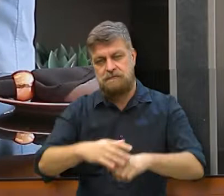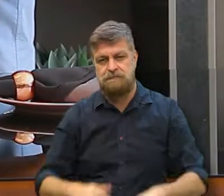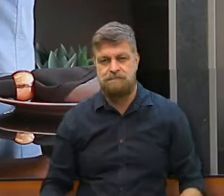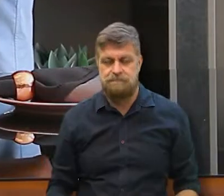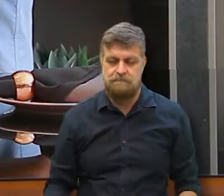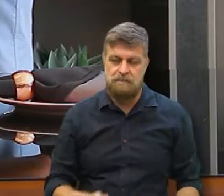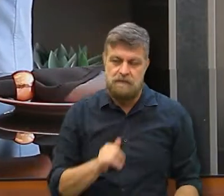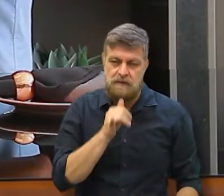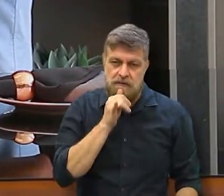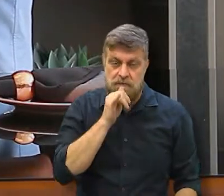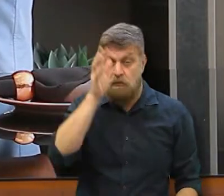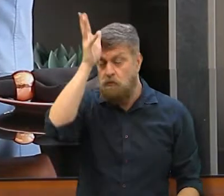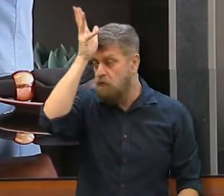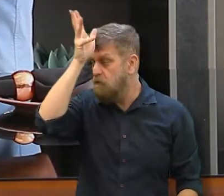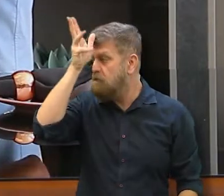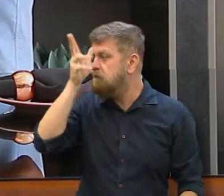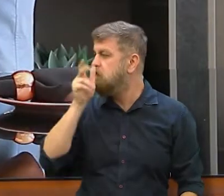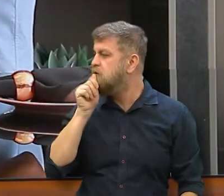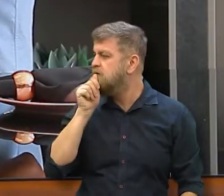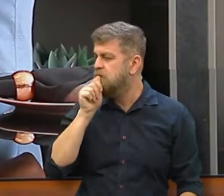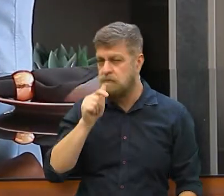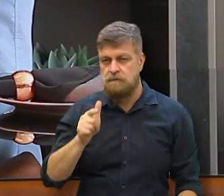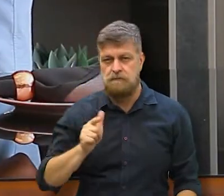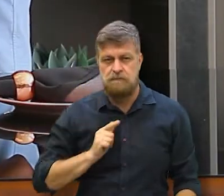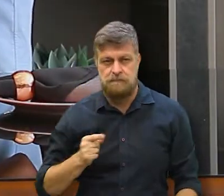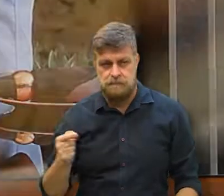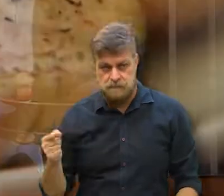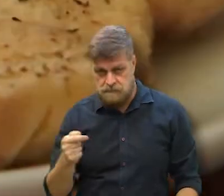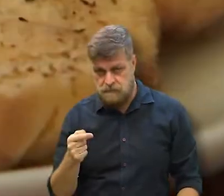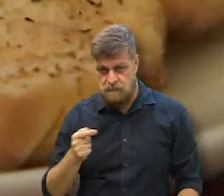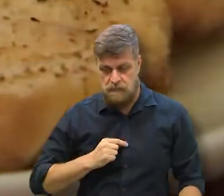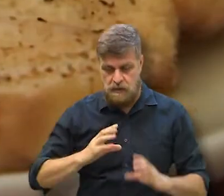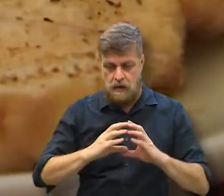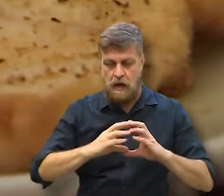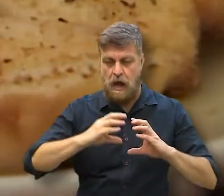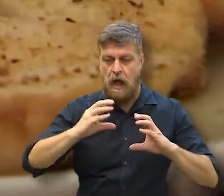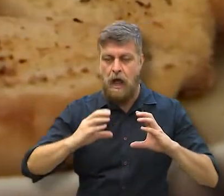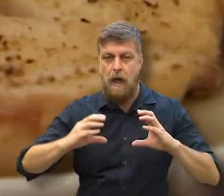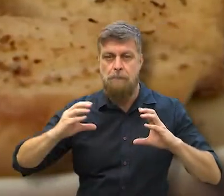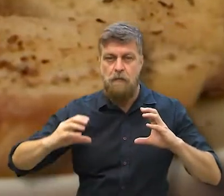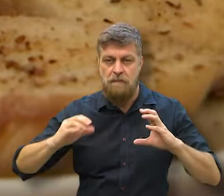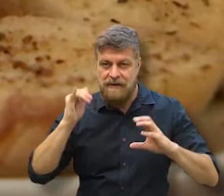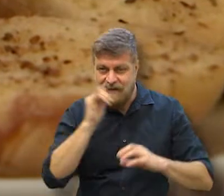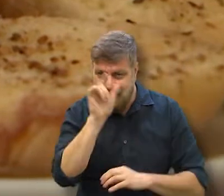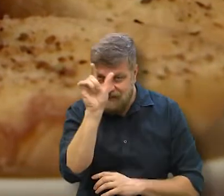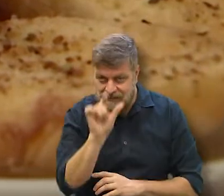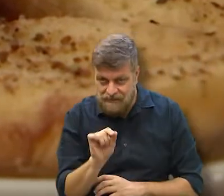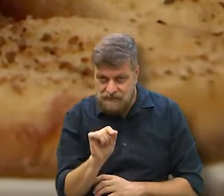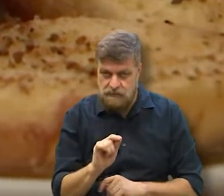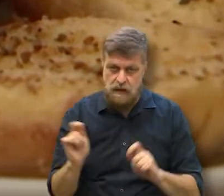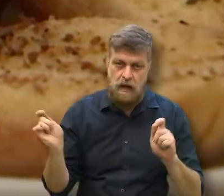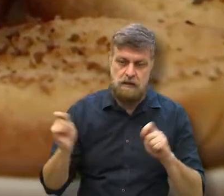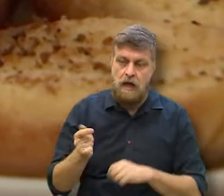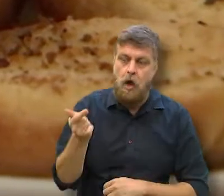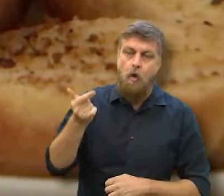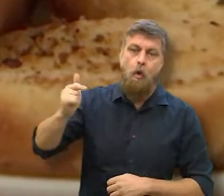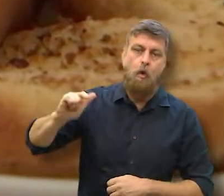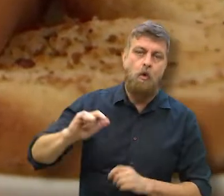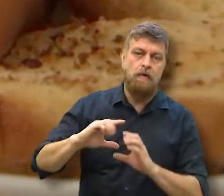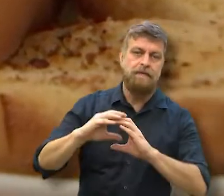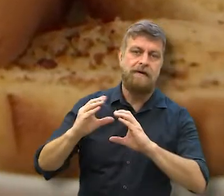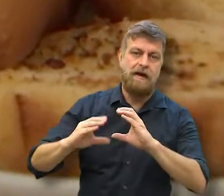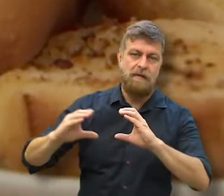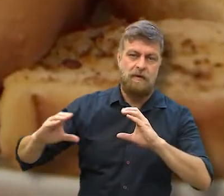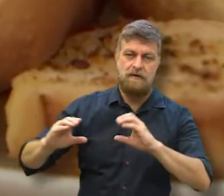exemplo, ou de um frango. E aqui, o carpaccio é de abobrinha italiana. Isso. Dá para fazer com